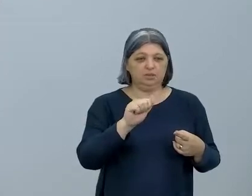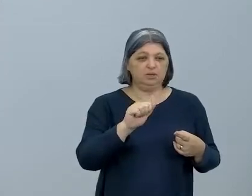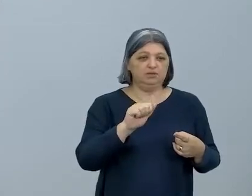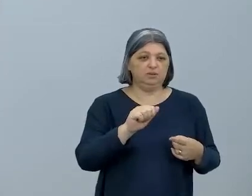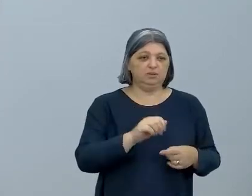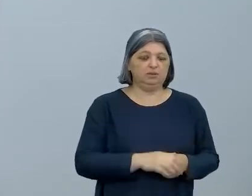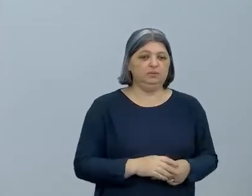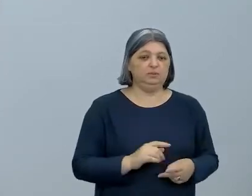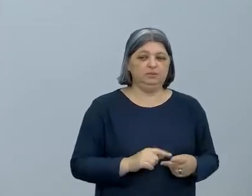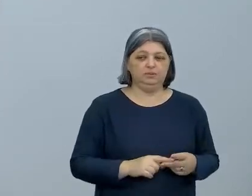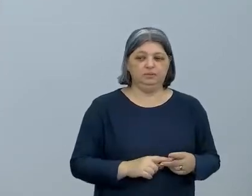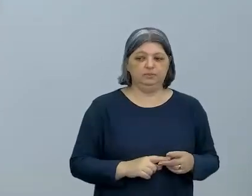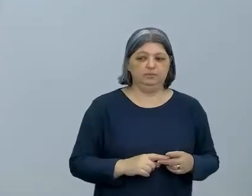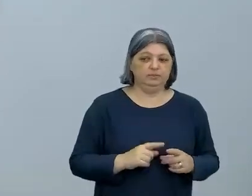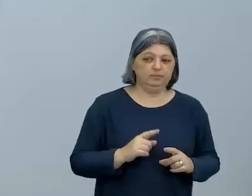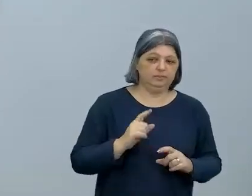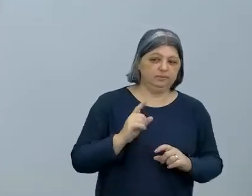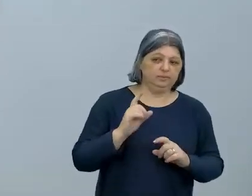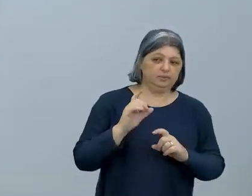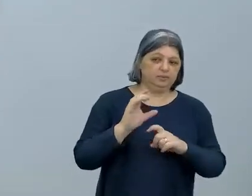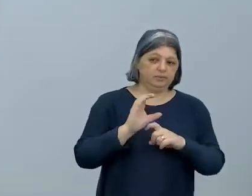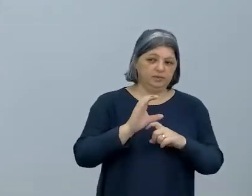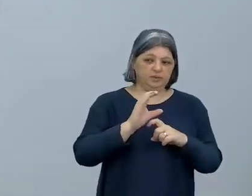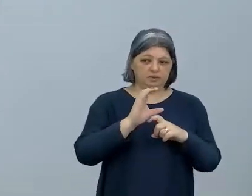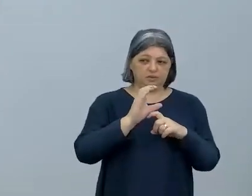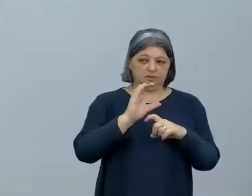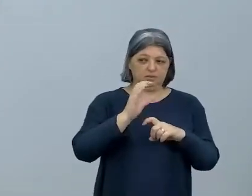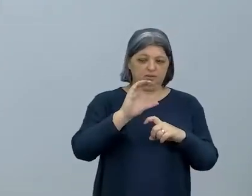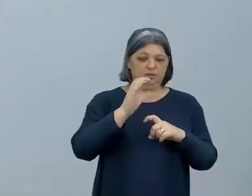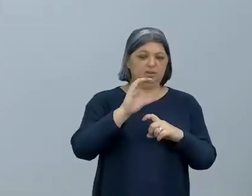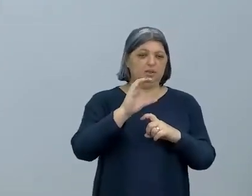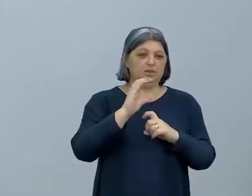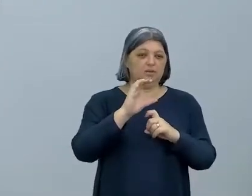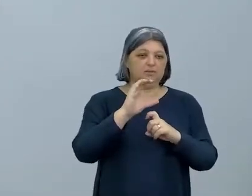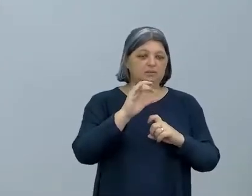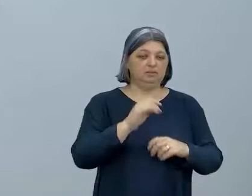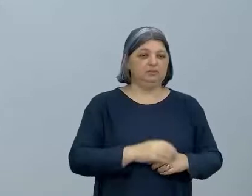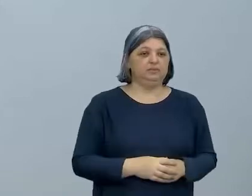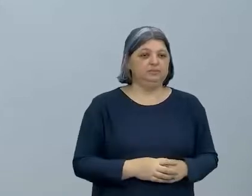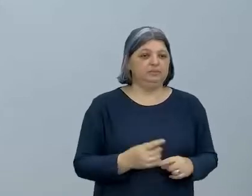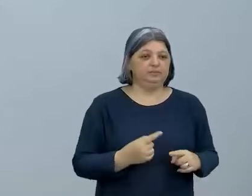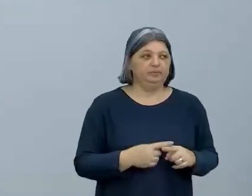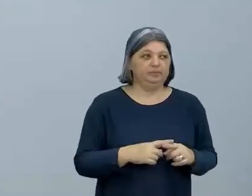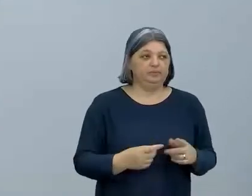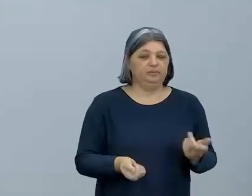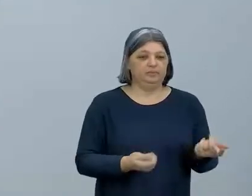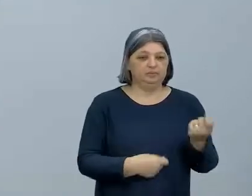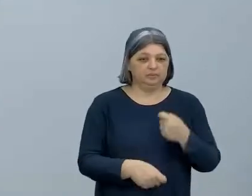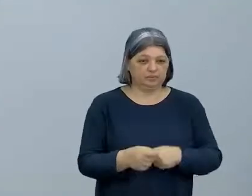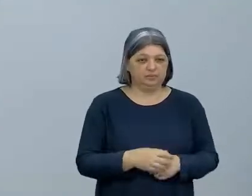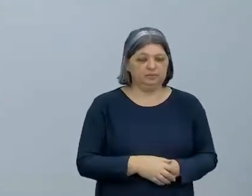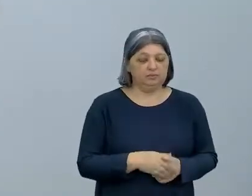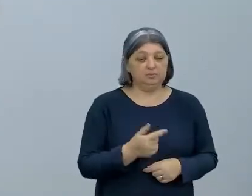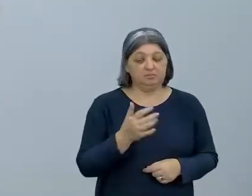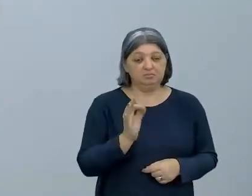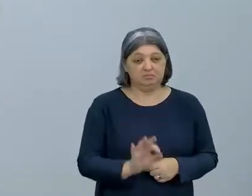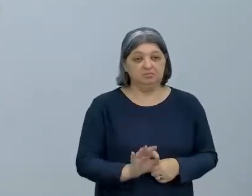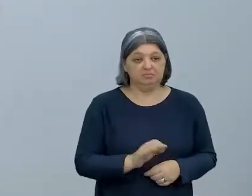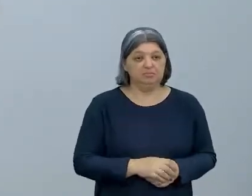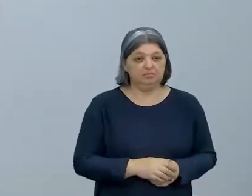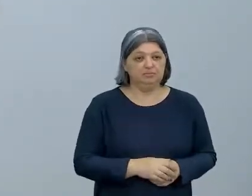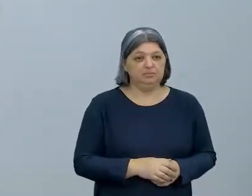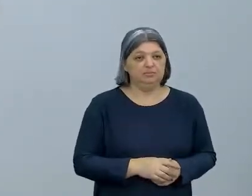daqui da capital, para elas virem jogar comigo, fazer uma trilha financeira. E deu muito certo, muitas escolas